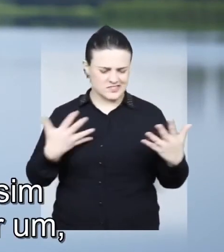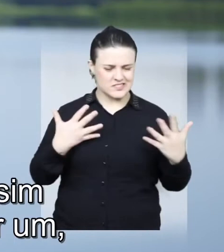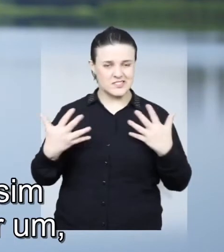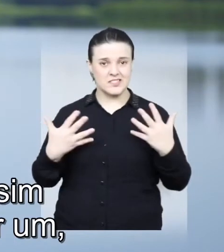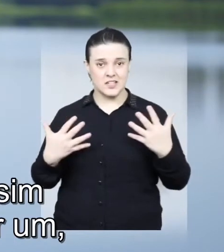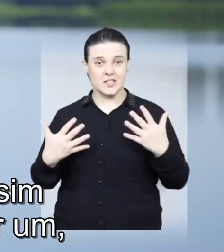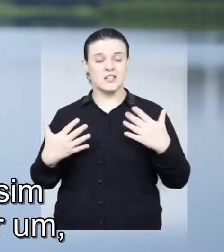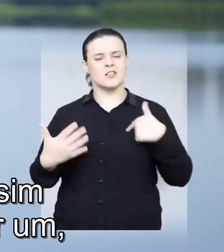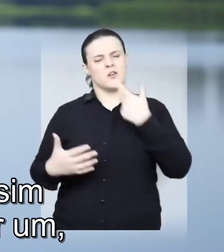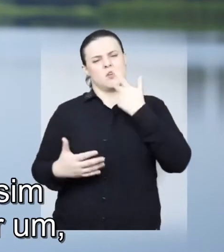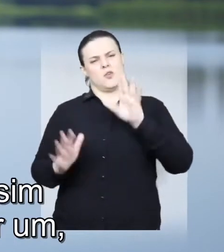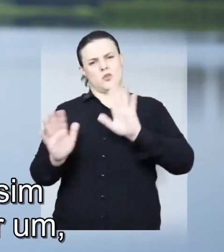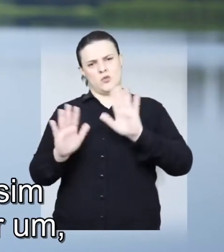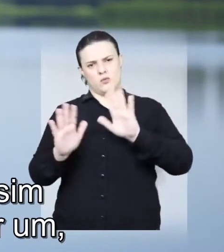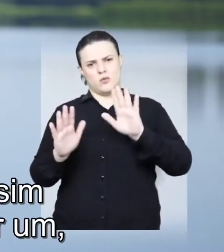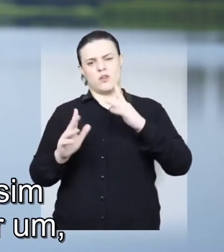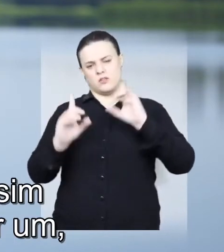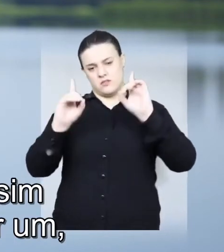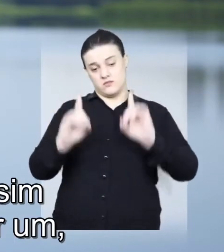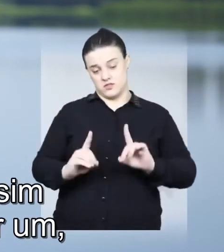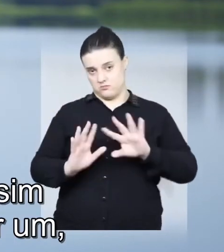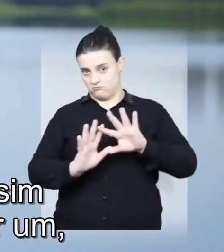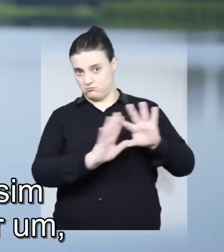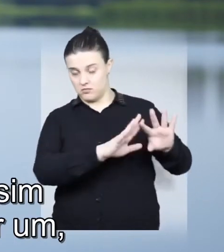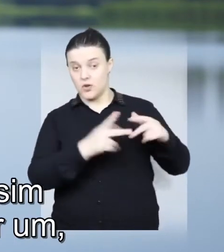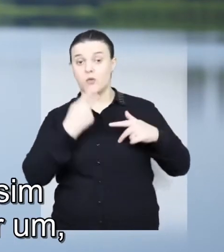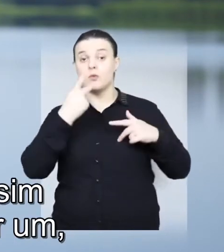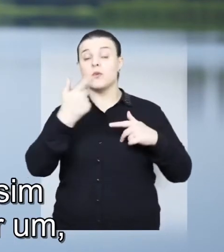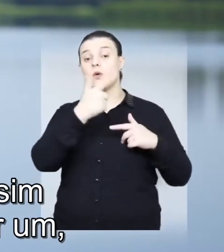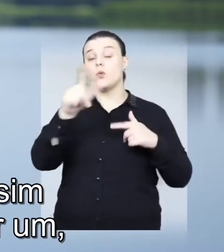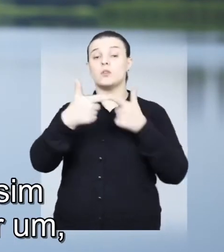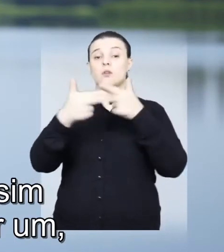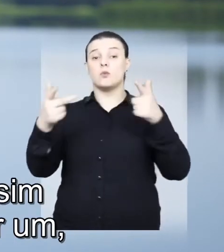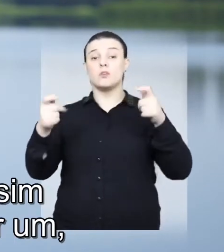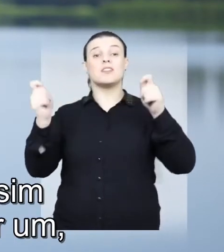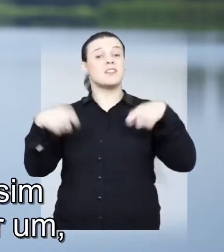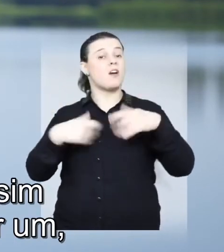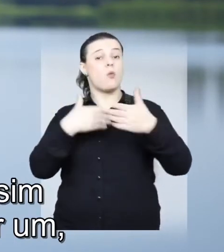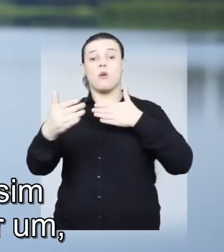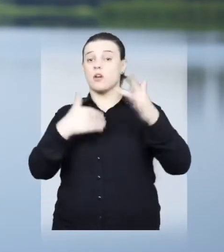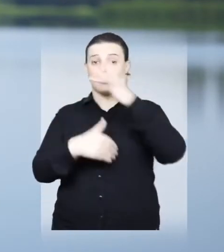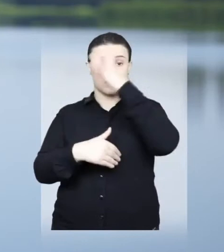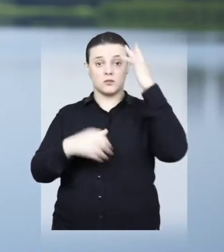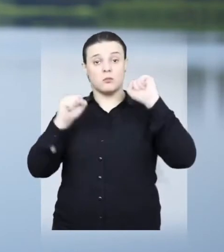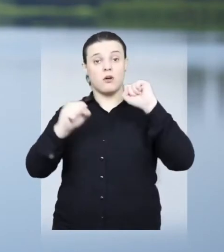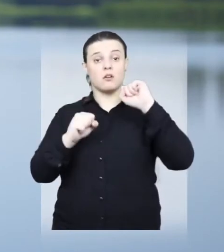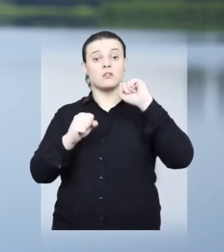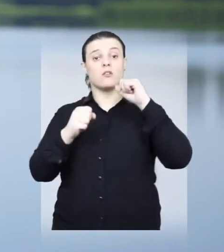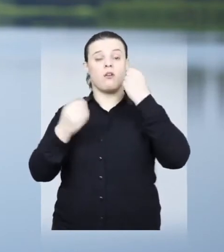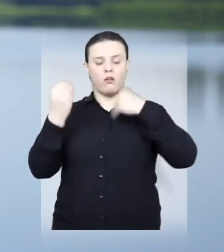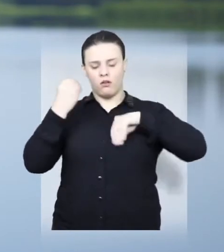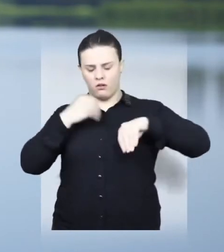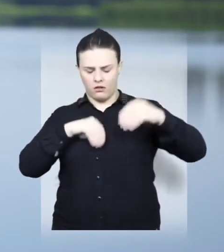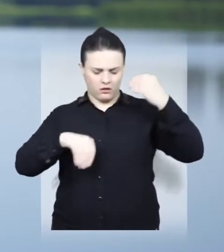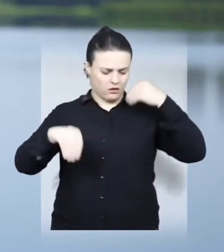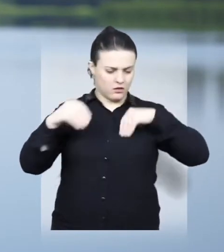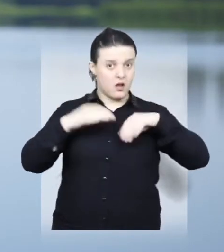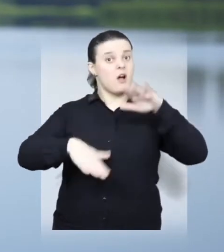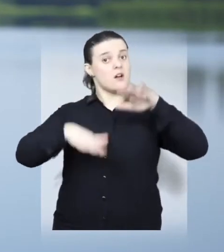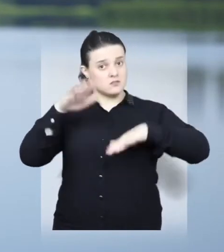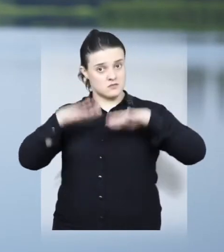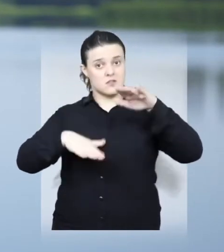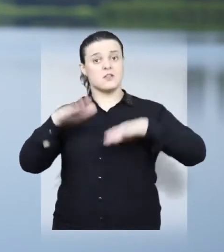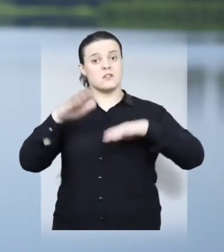aí eu não vou falar da deficiência, vou falar de algo que pode acometer qualquer um, que é uma depressão. Então isso,